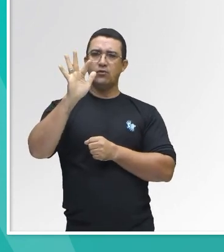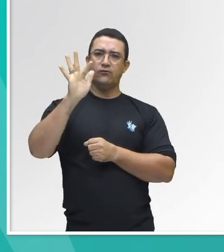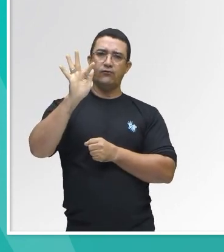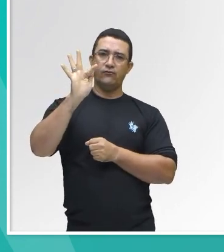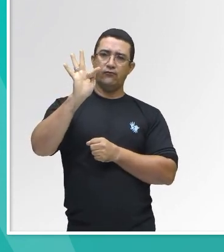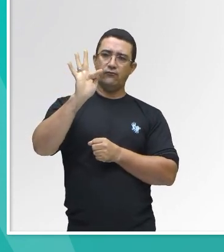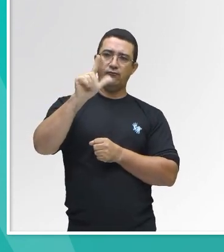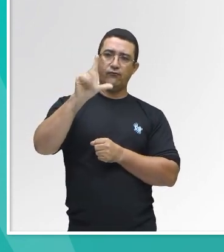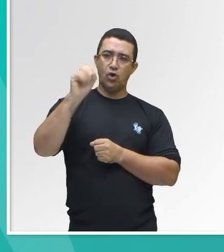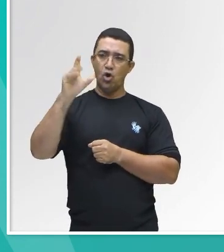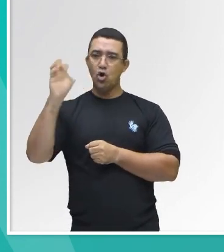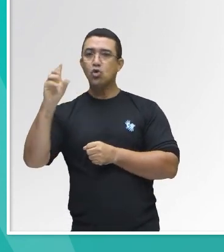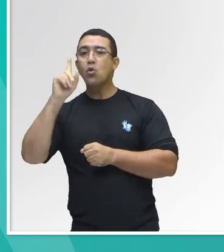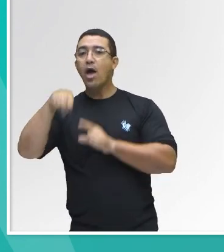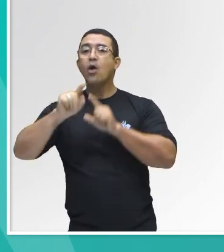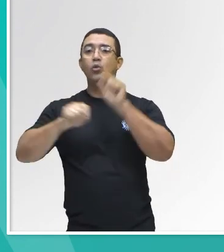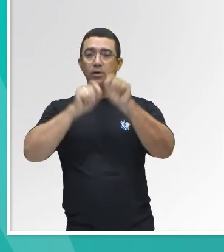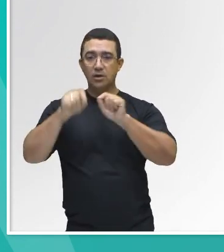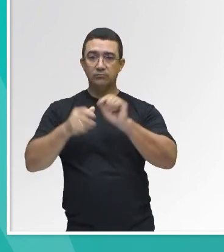para mostrar